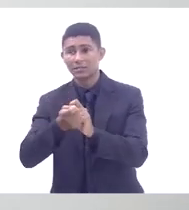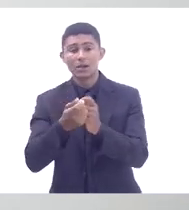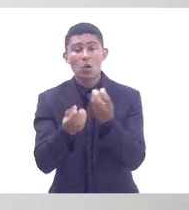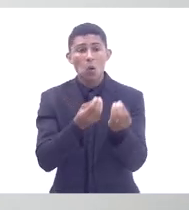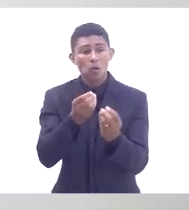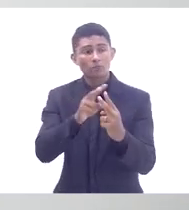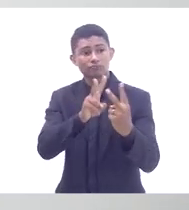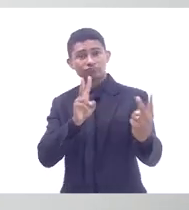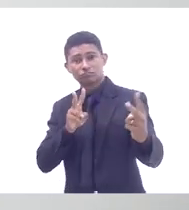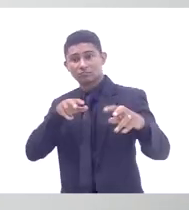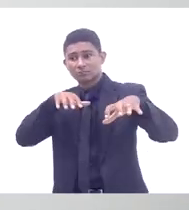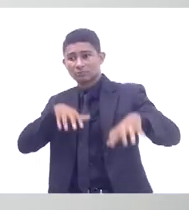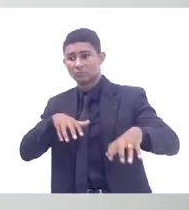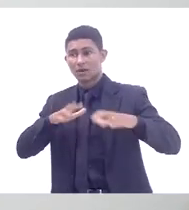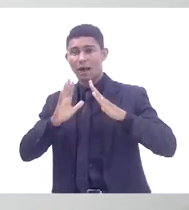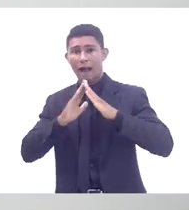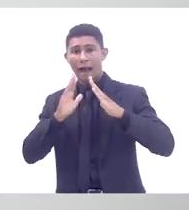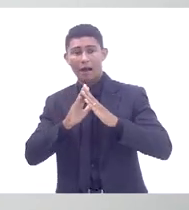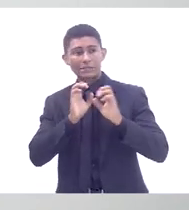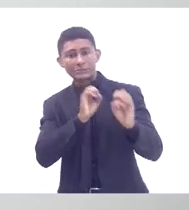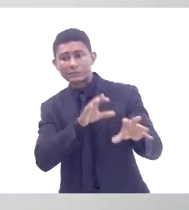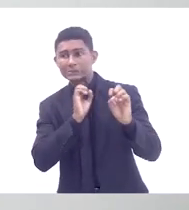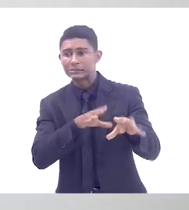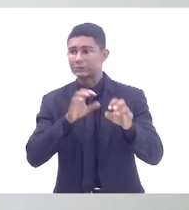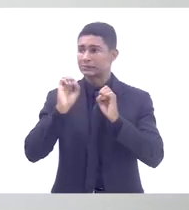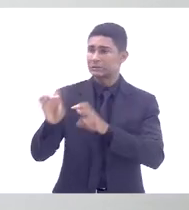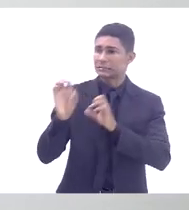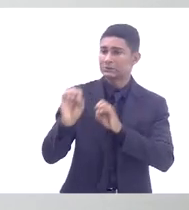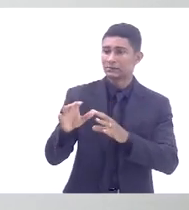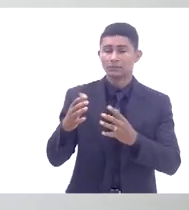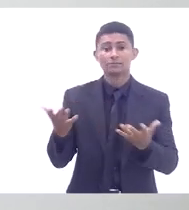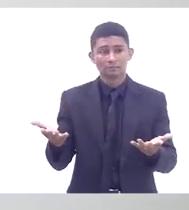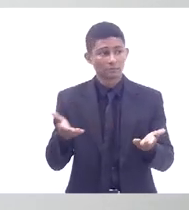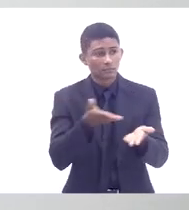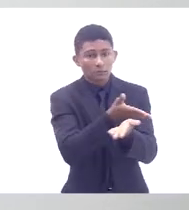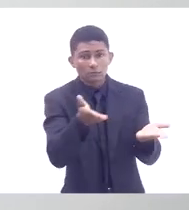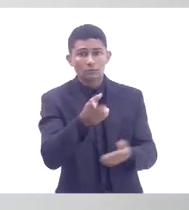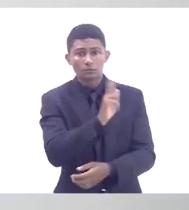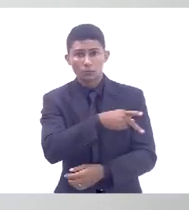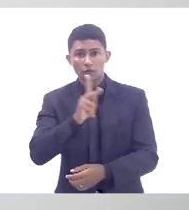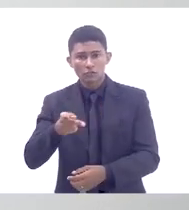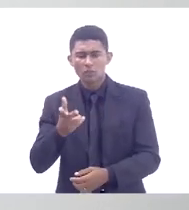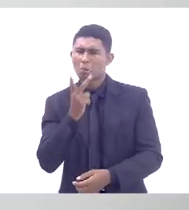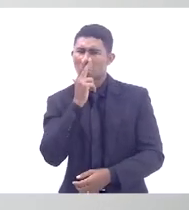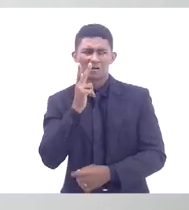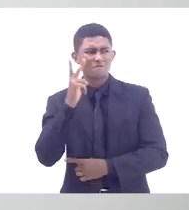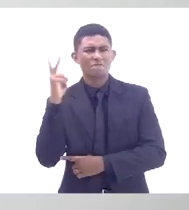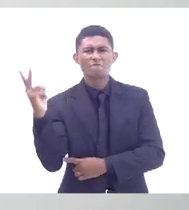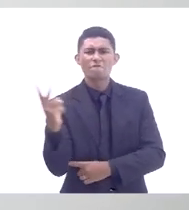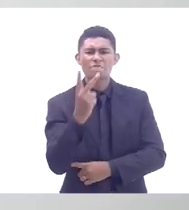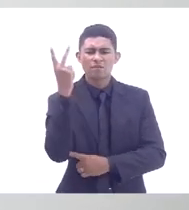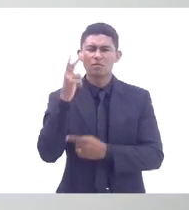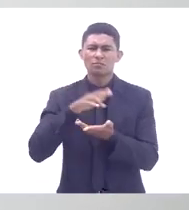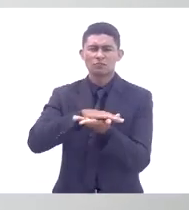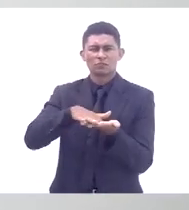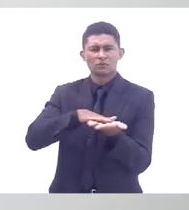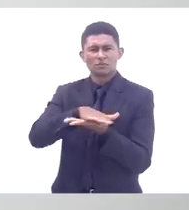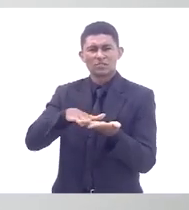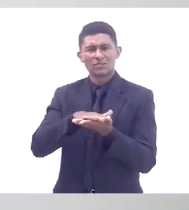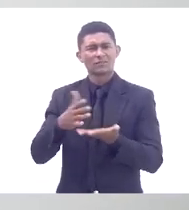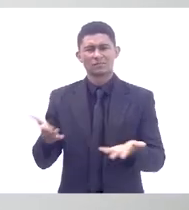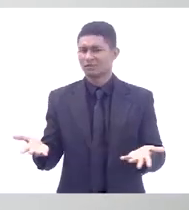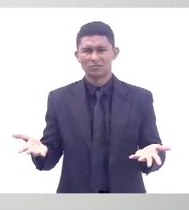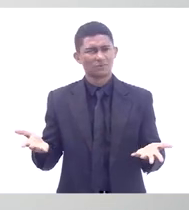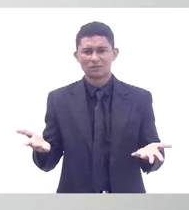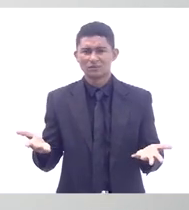e consequências emocionais e que não tiveram sequer o reconhecimento dentro do sistema Acadêmico